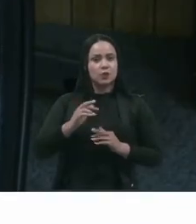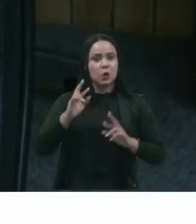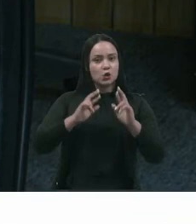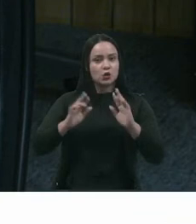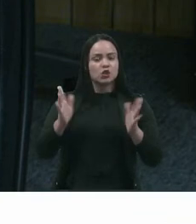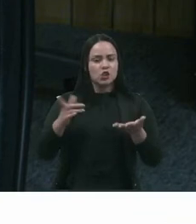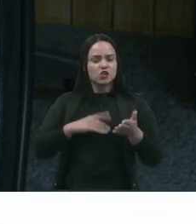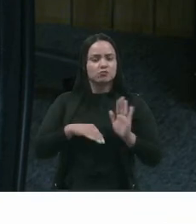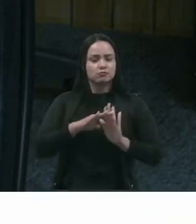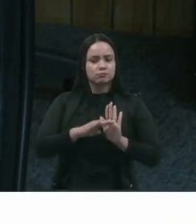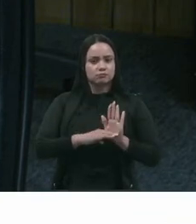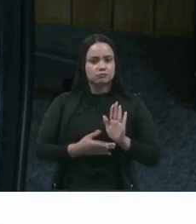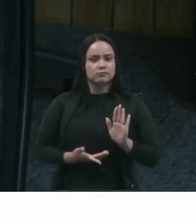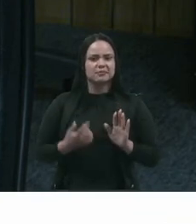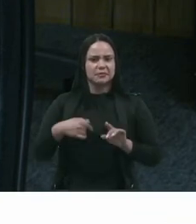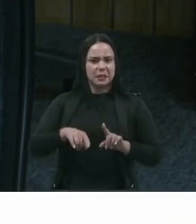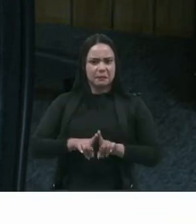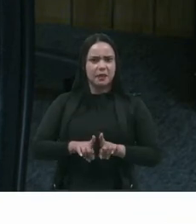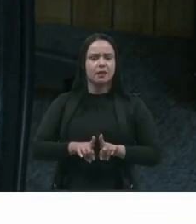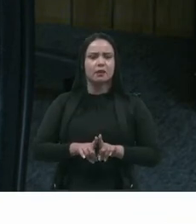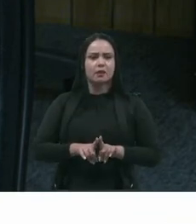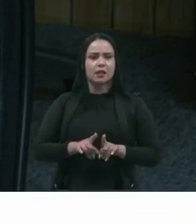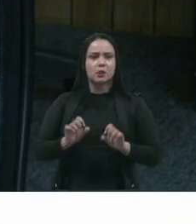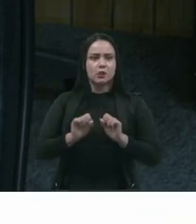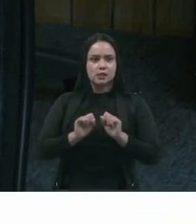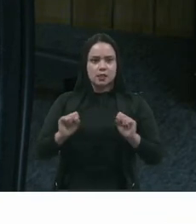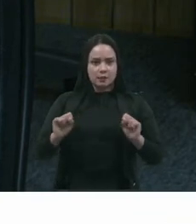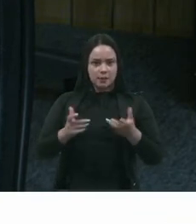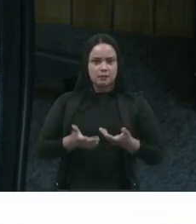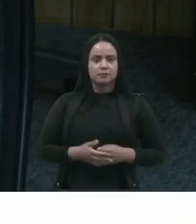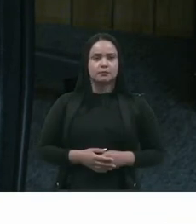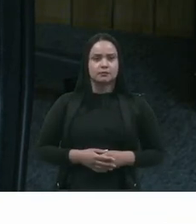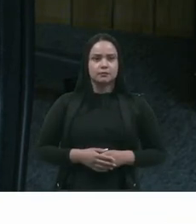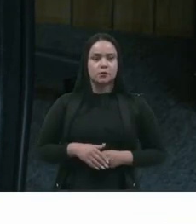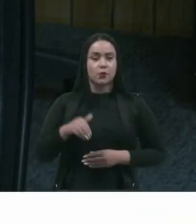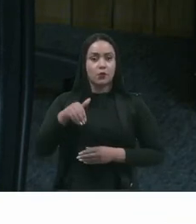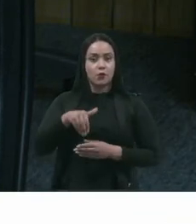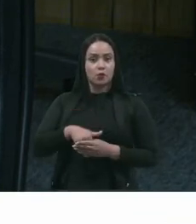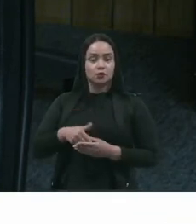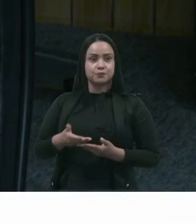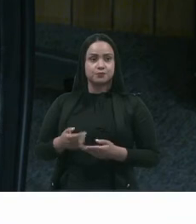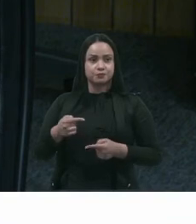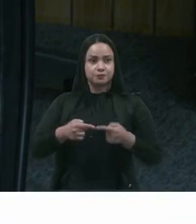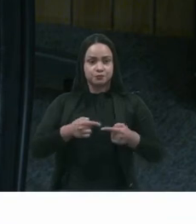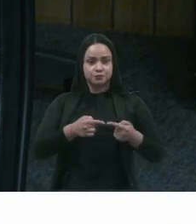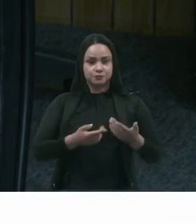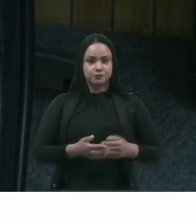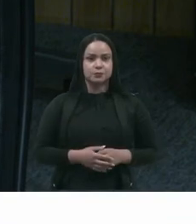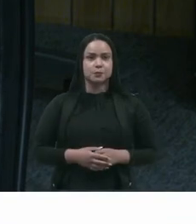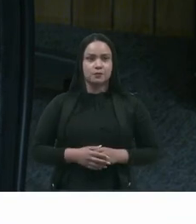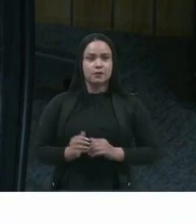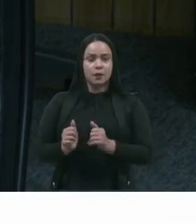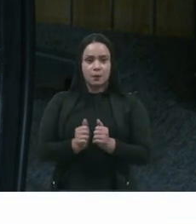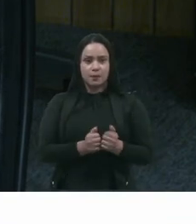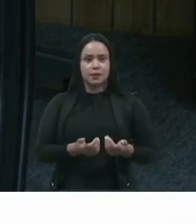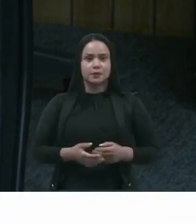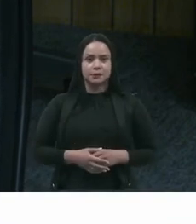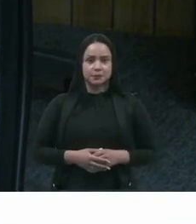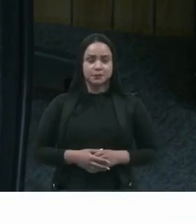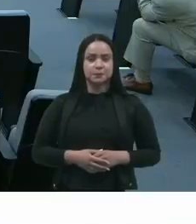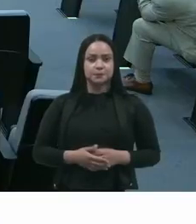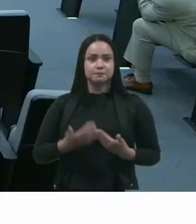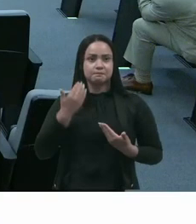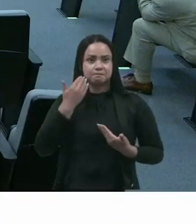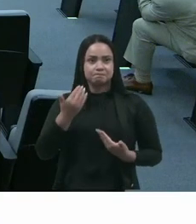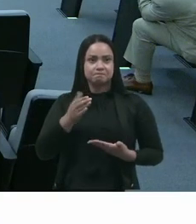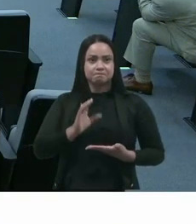tinha registrado, inclusive, no sistema, o voto de divergência. Acompanhando.